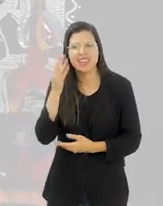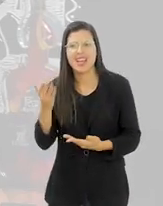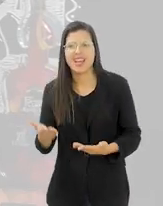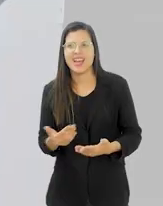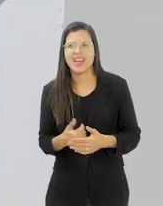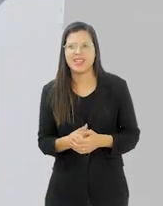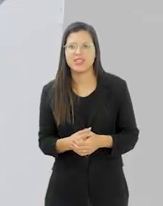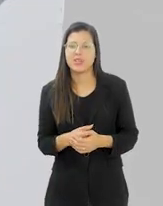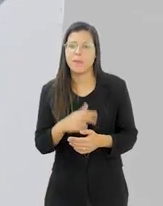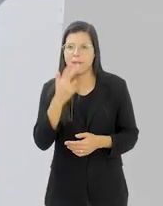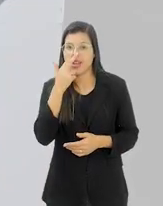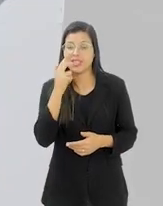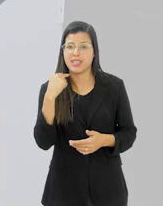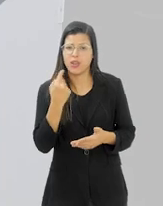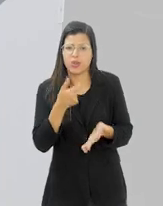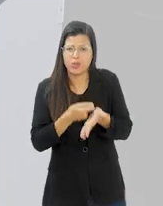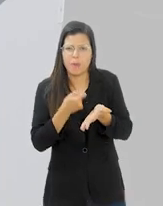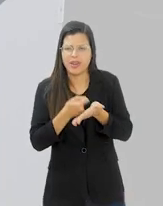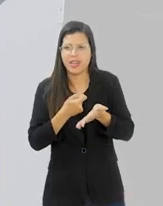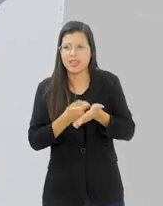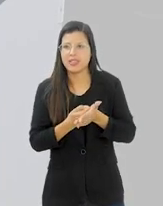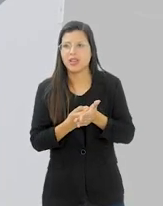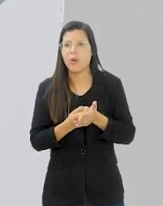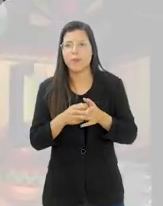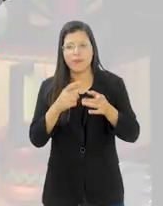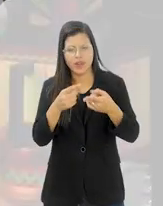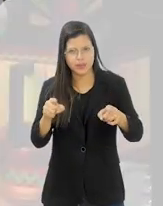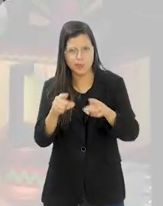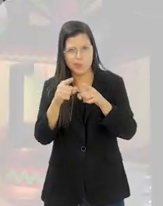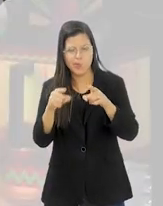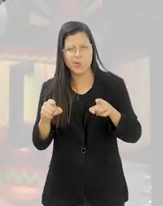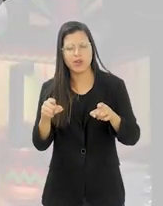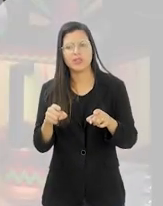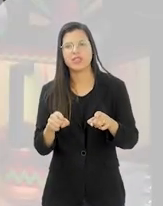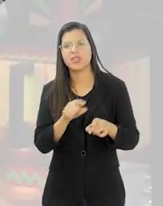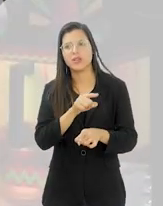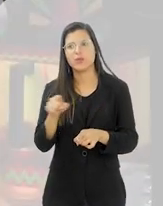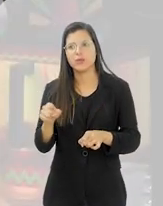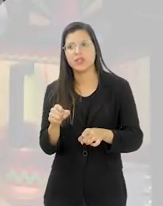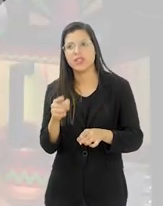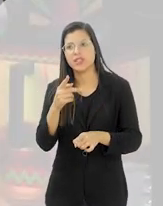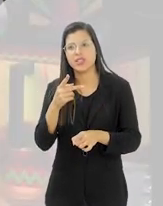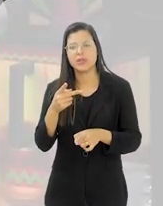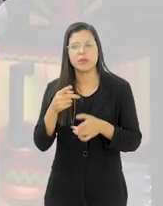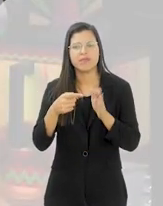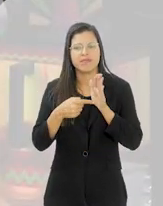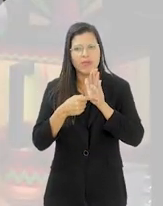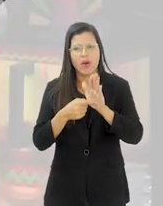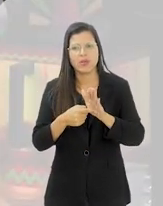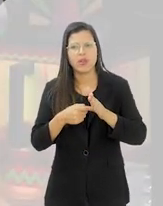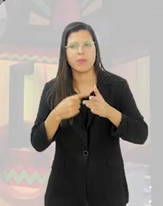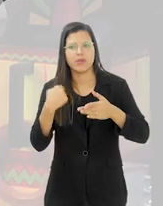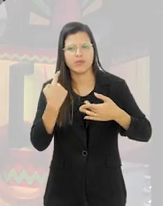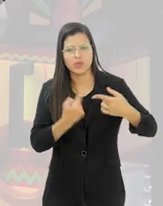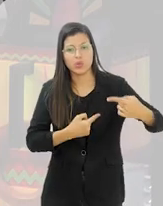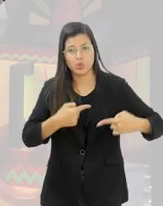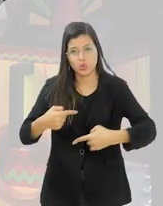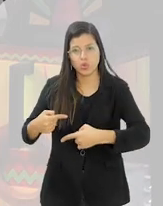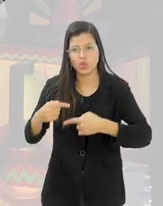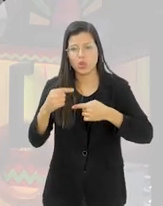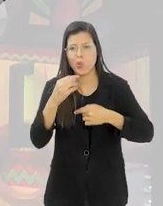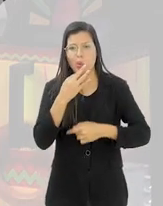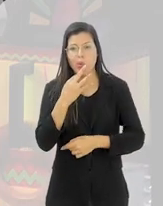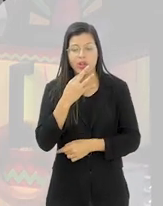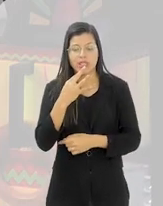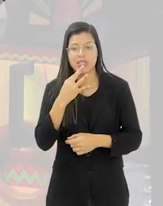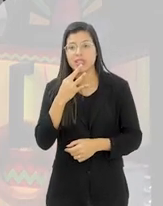talento. Uma obrigação nossa, né? Dia a dia. Sem dúvida nenhuma. Os próprios enredos que vocês trazem para a gente discutir, para a gente conhecer,